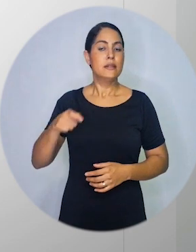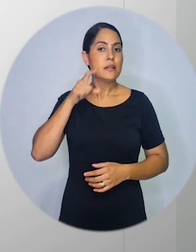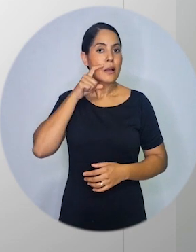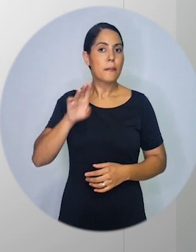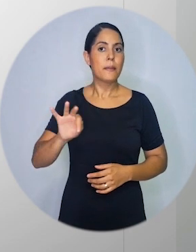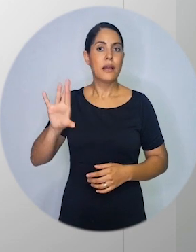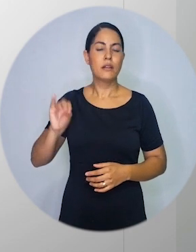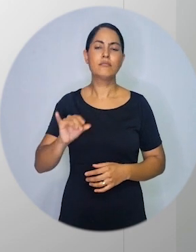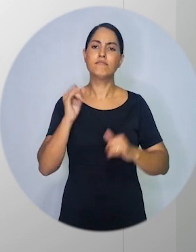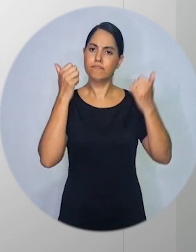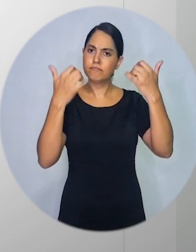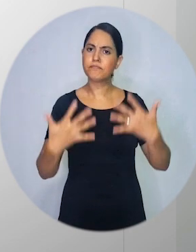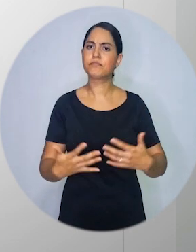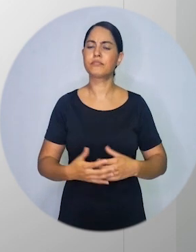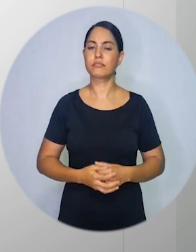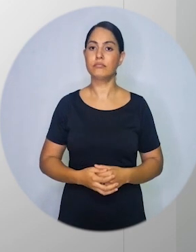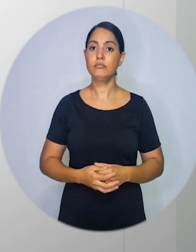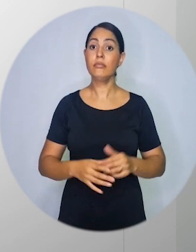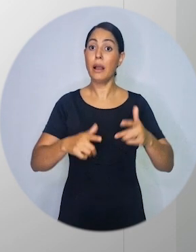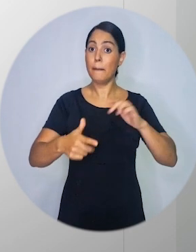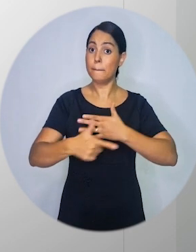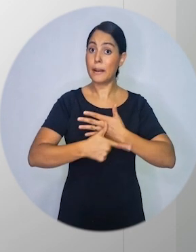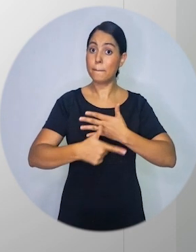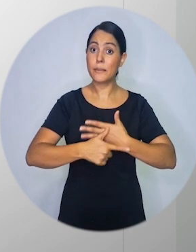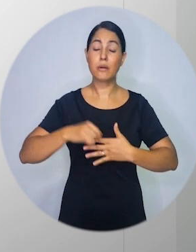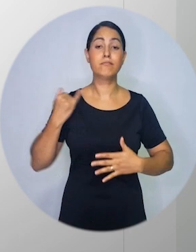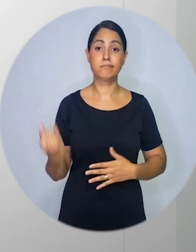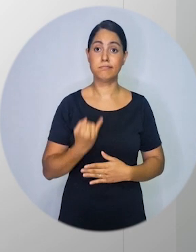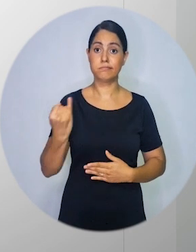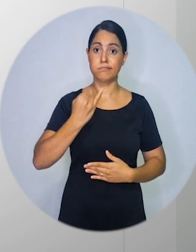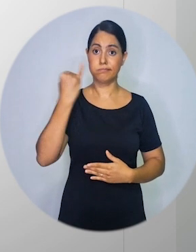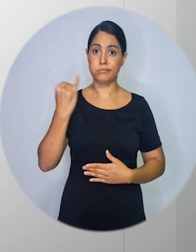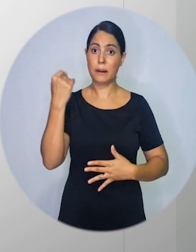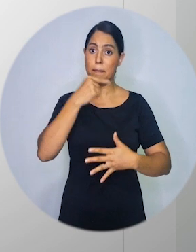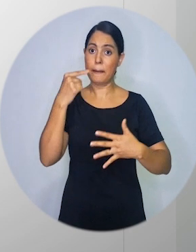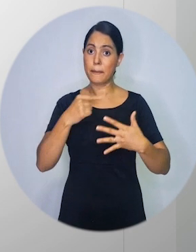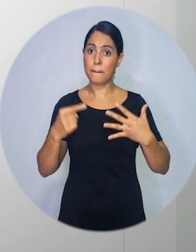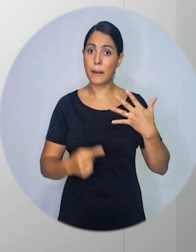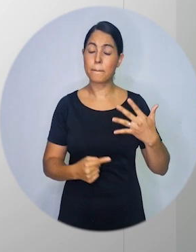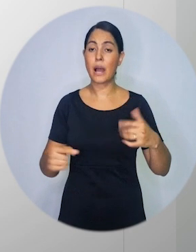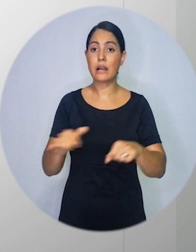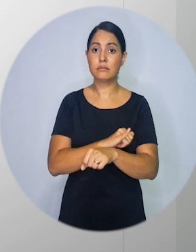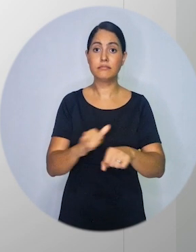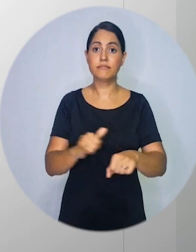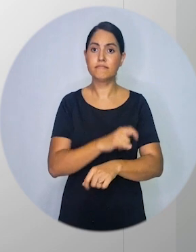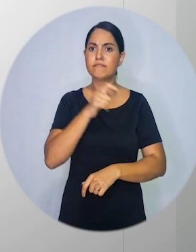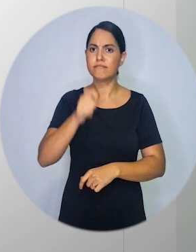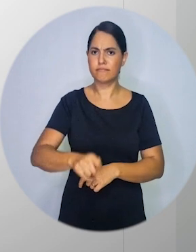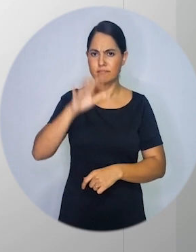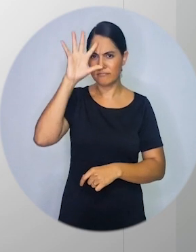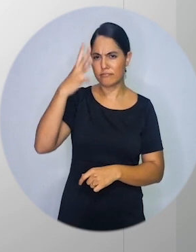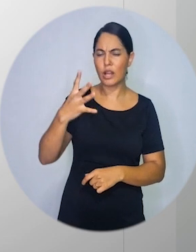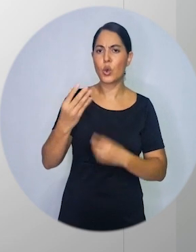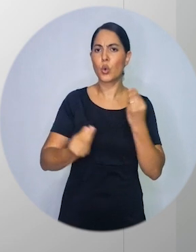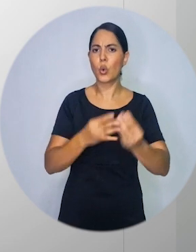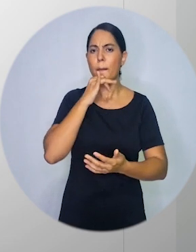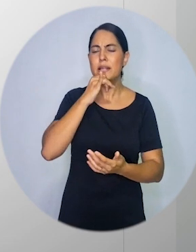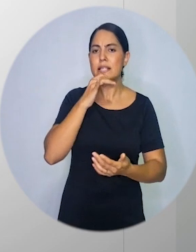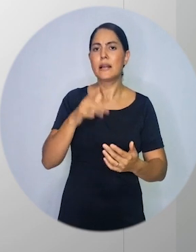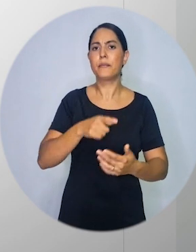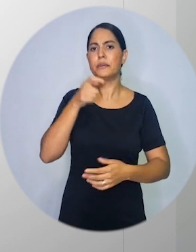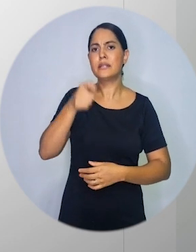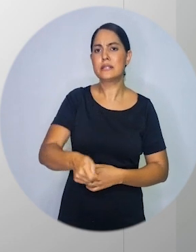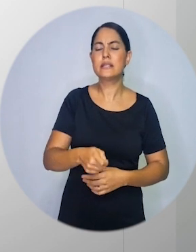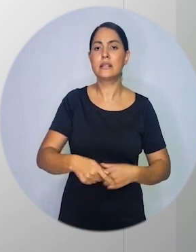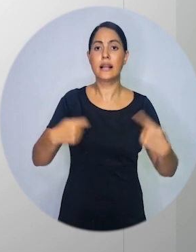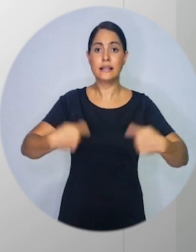o tribunal assume um papel ainda mais significativo e é crucial destacar decisões recentes que impactaram positivamente, entre elas